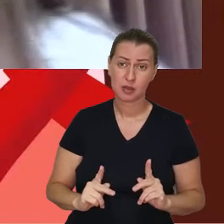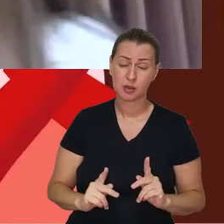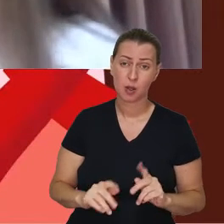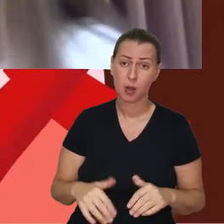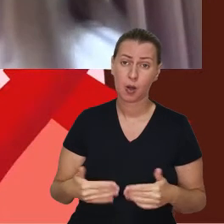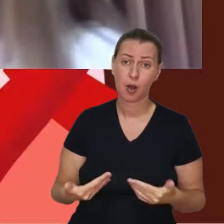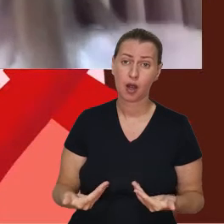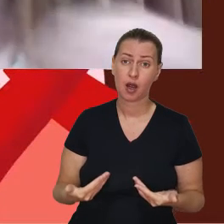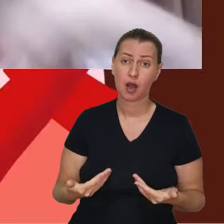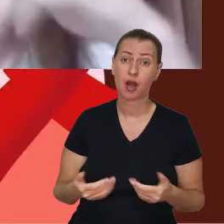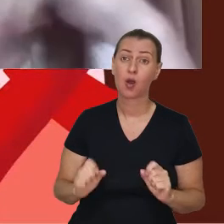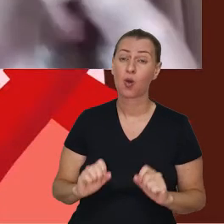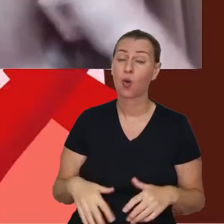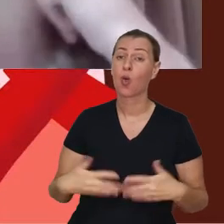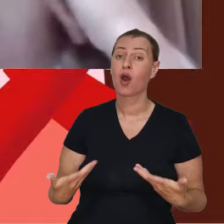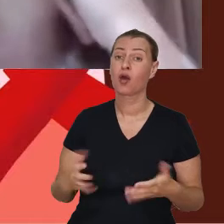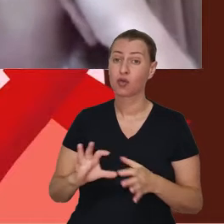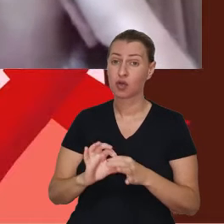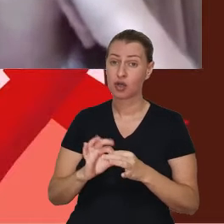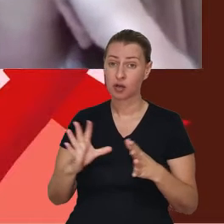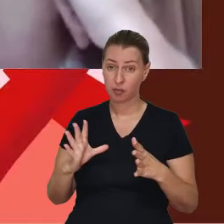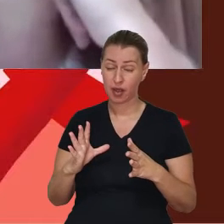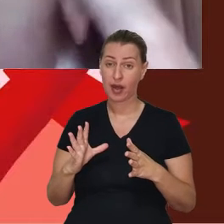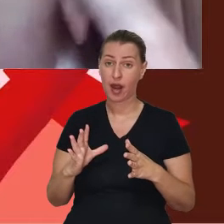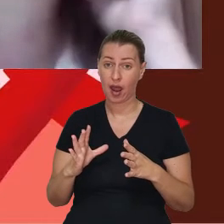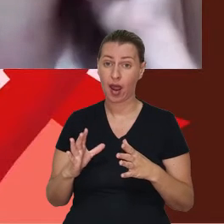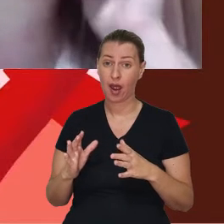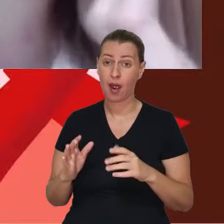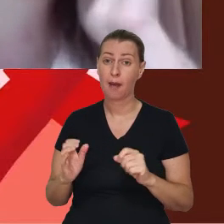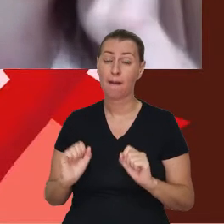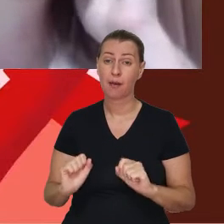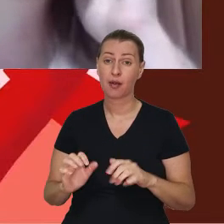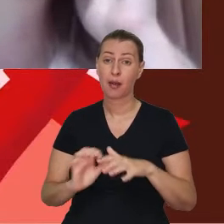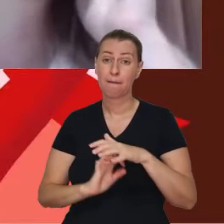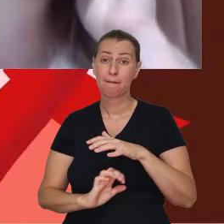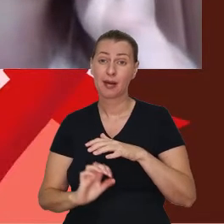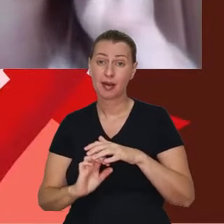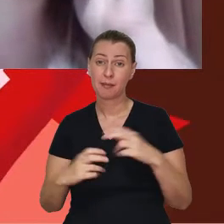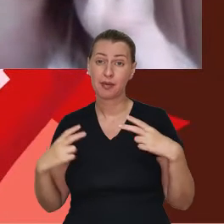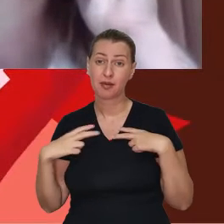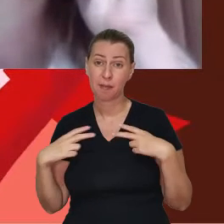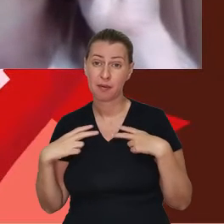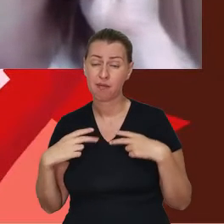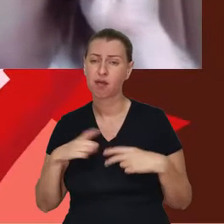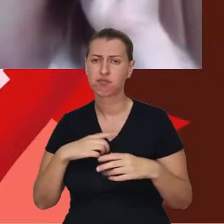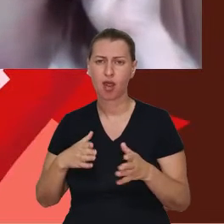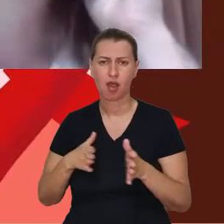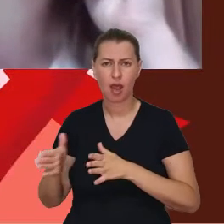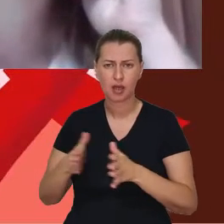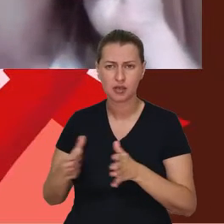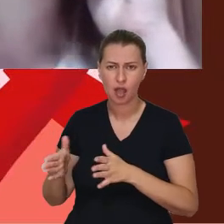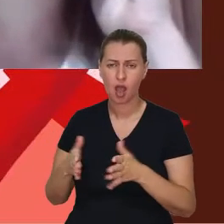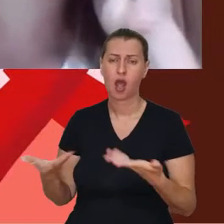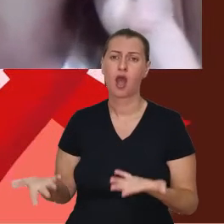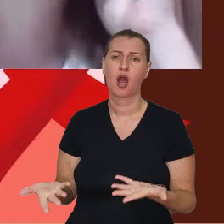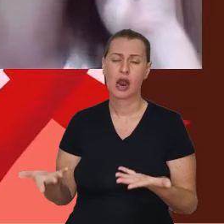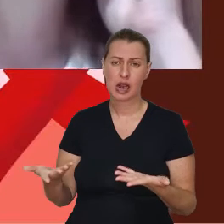serviço privado, elas vão conseguir ter acesso aos serviços privados, a gente vai poder